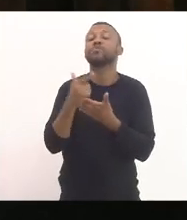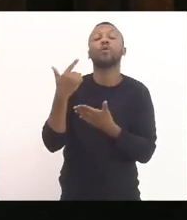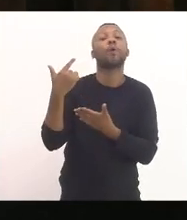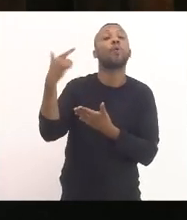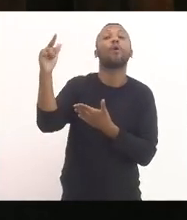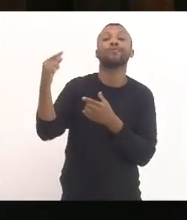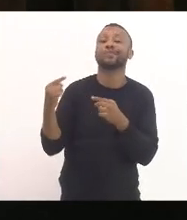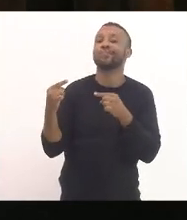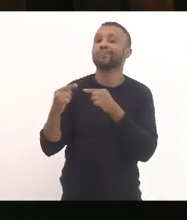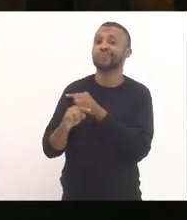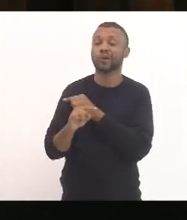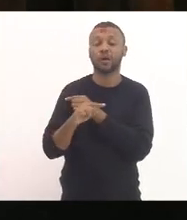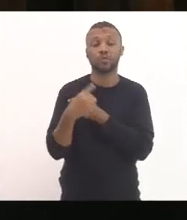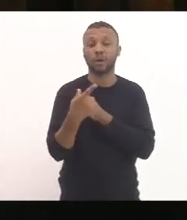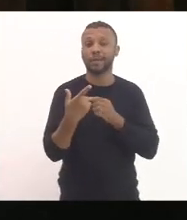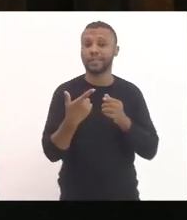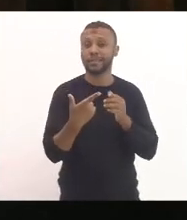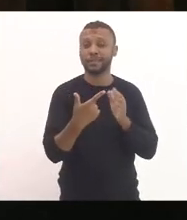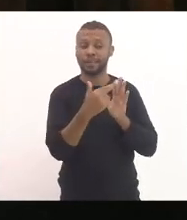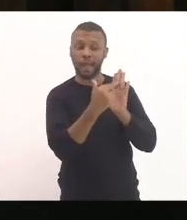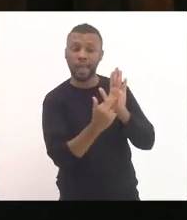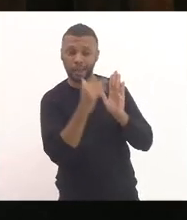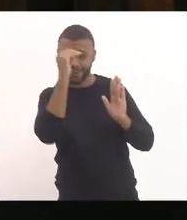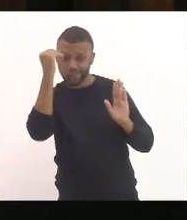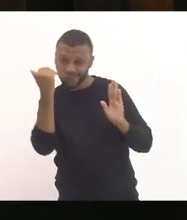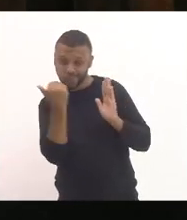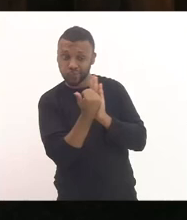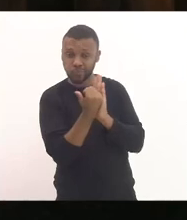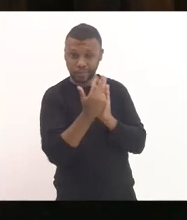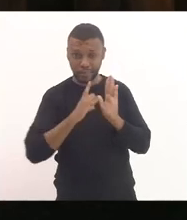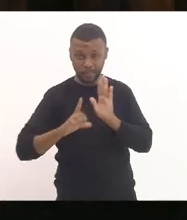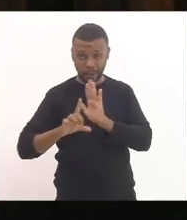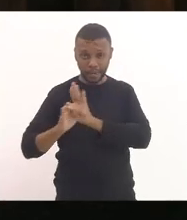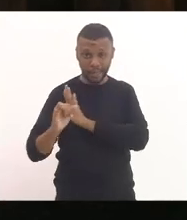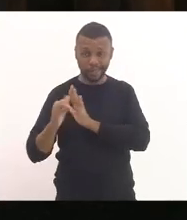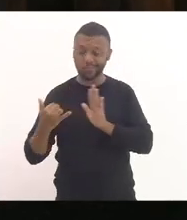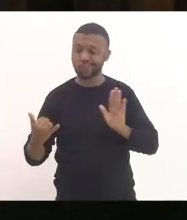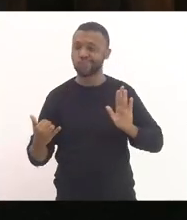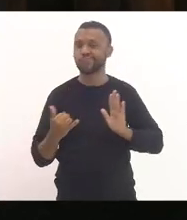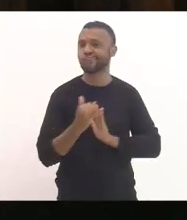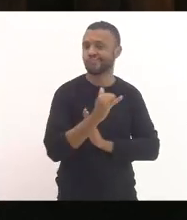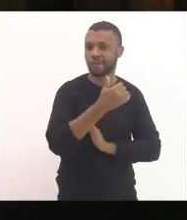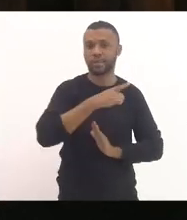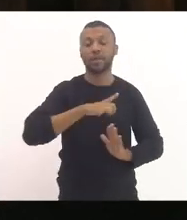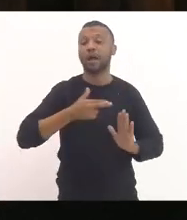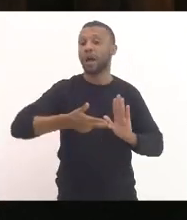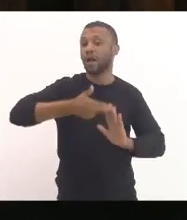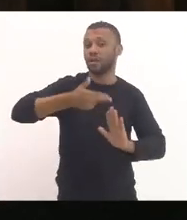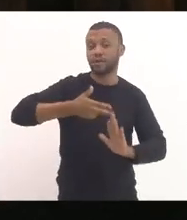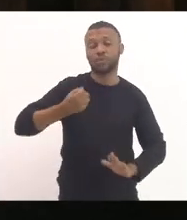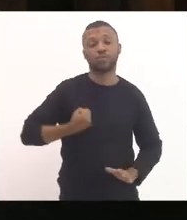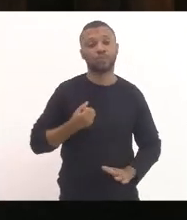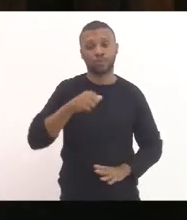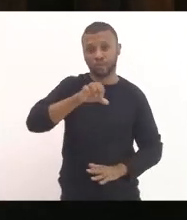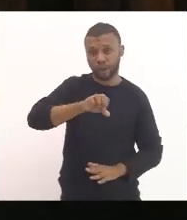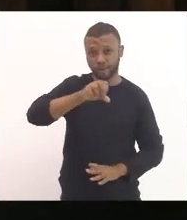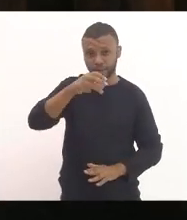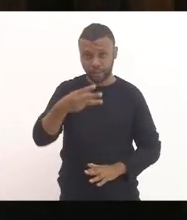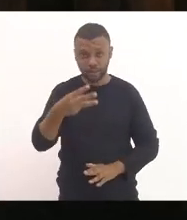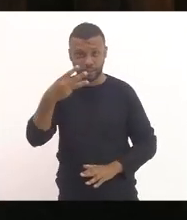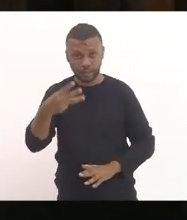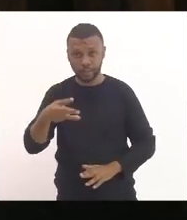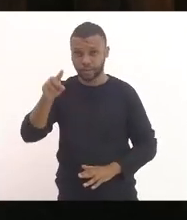não temos nossas atribuições criadas por lei devidamente respeitada sendo a resolução 933